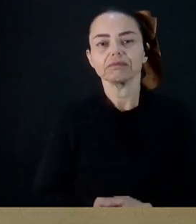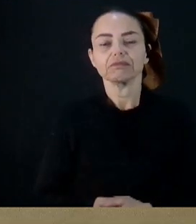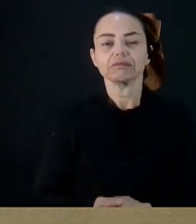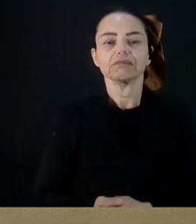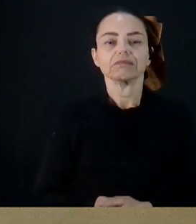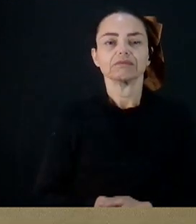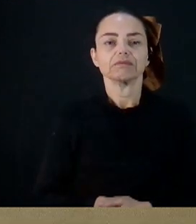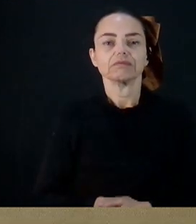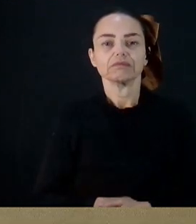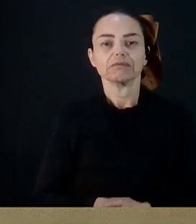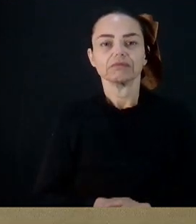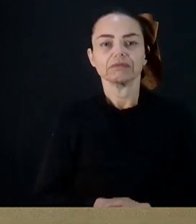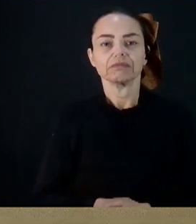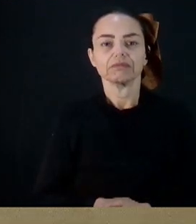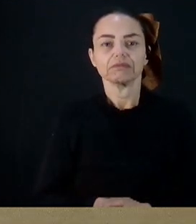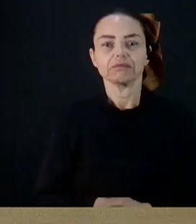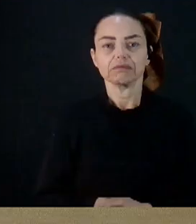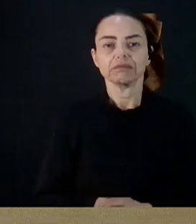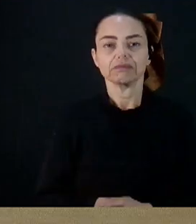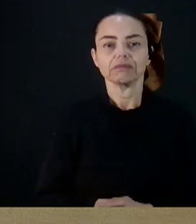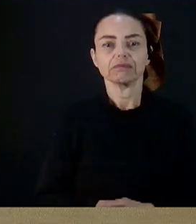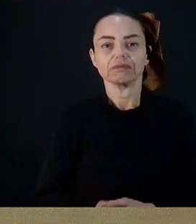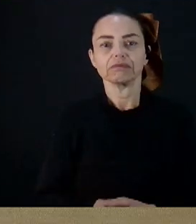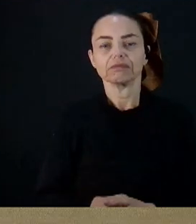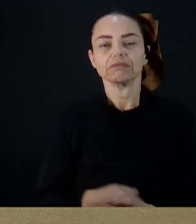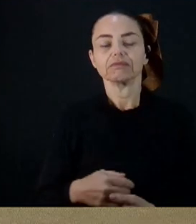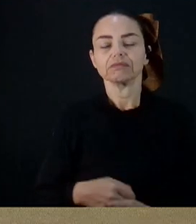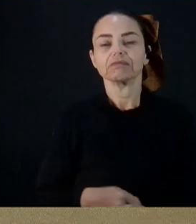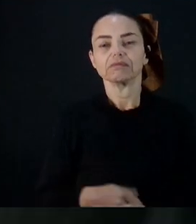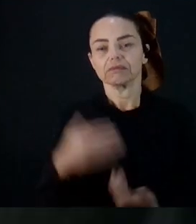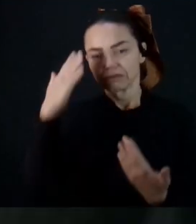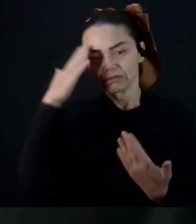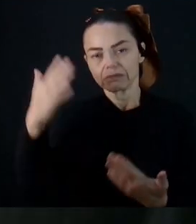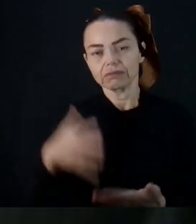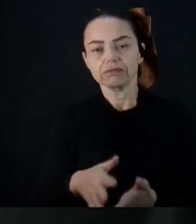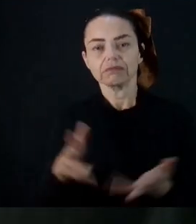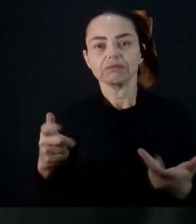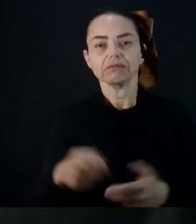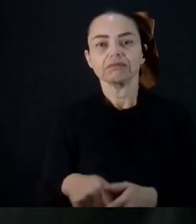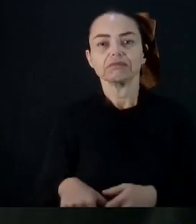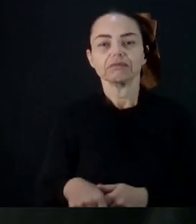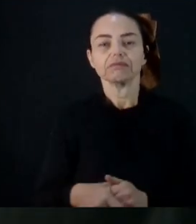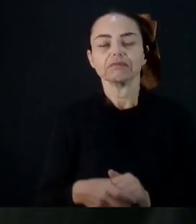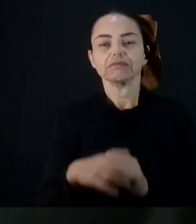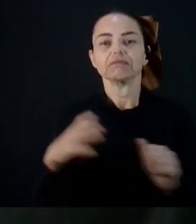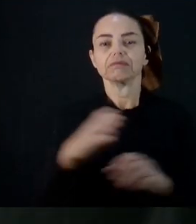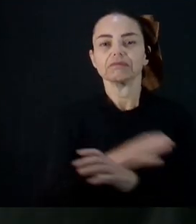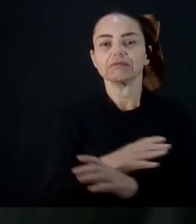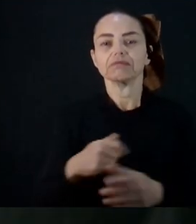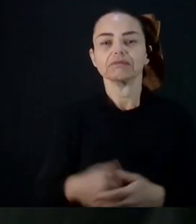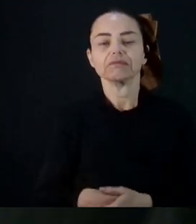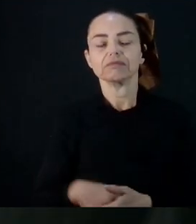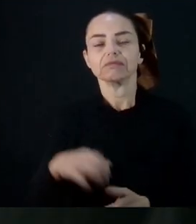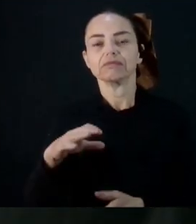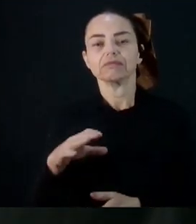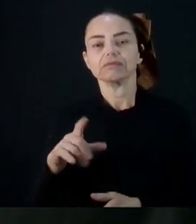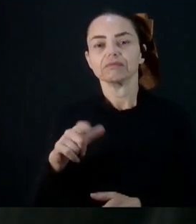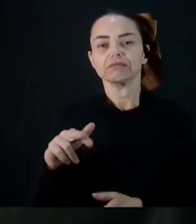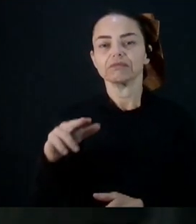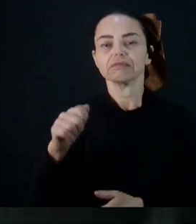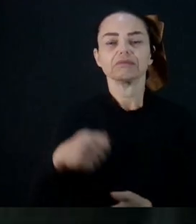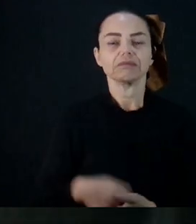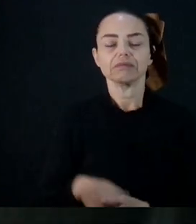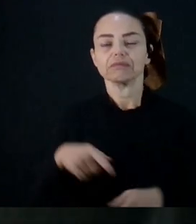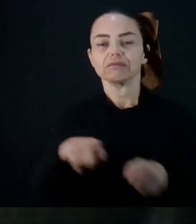Obrigada pela sua agradeço participação pelo convite, também. foi ótimo. Foi Maravilhosa. E hoje completou o nosso time, claro, a doutora Lívia, porque a gente está falando